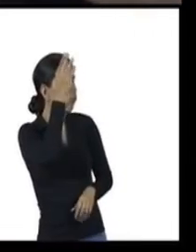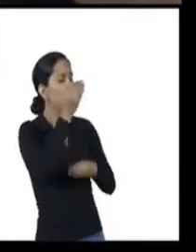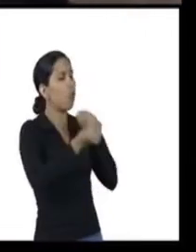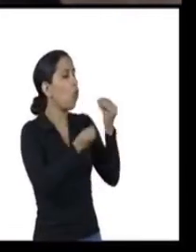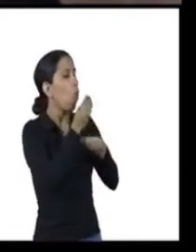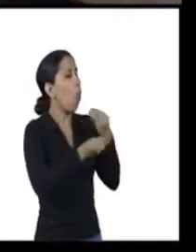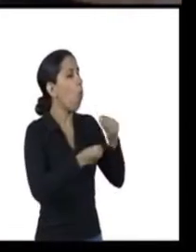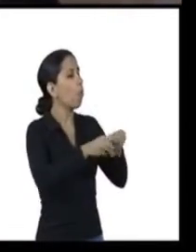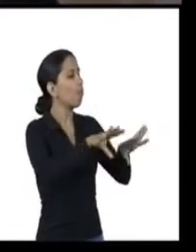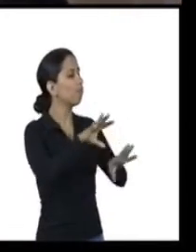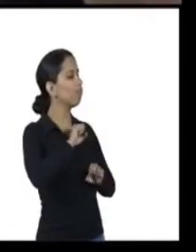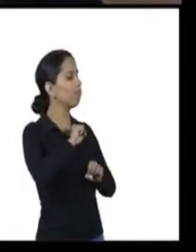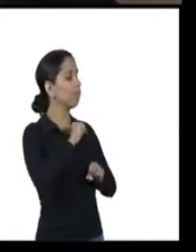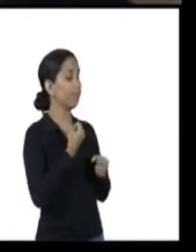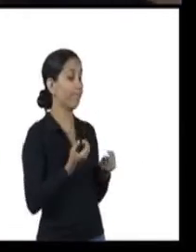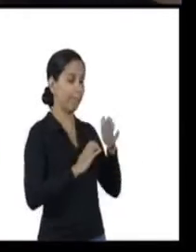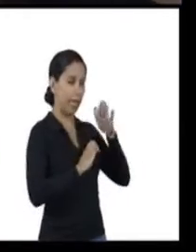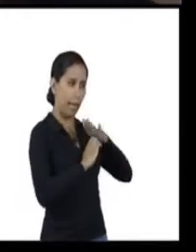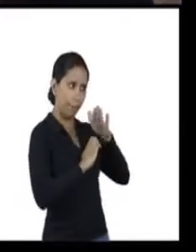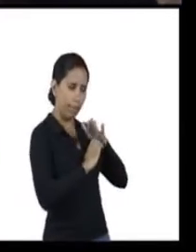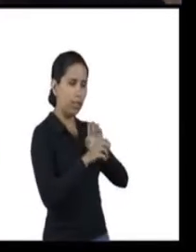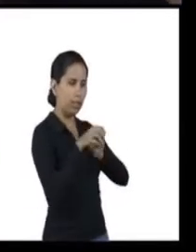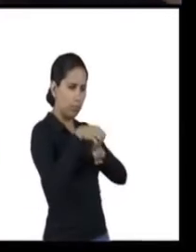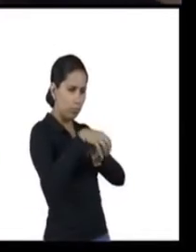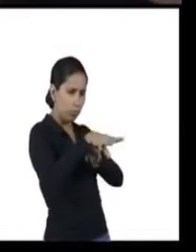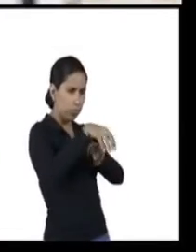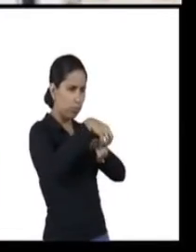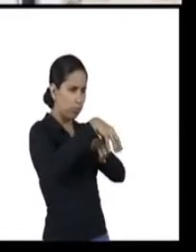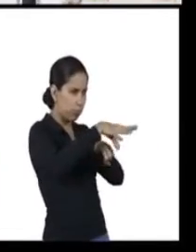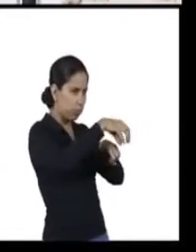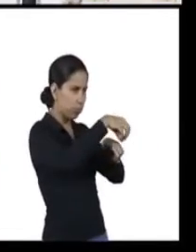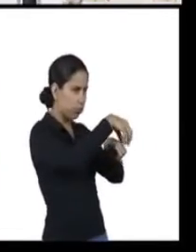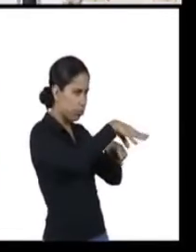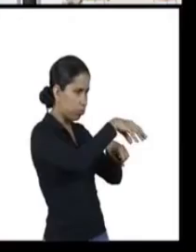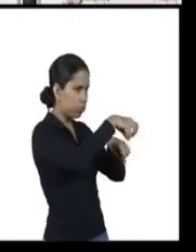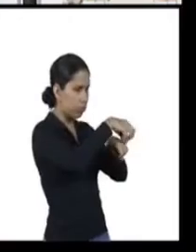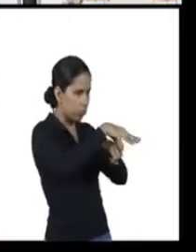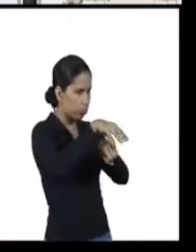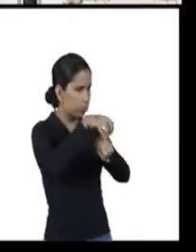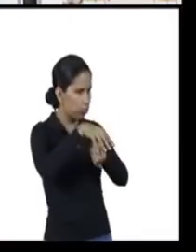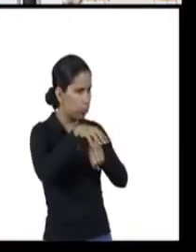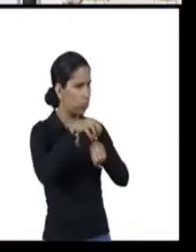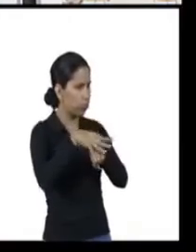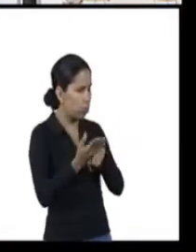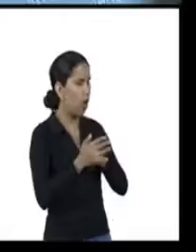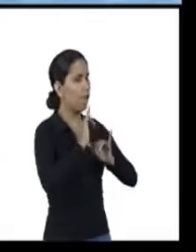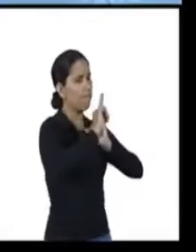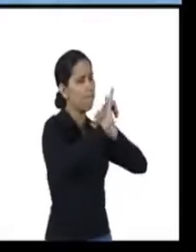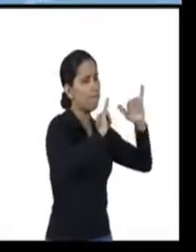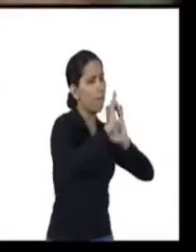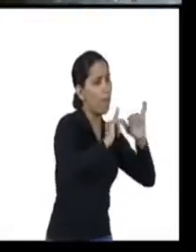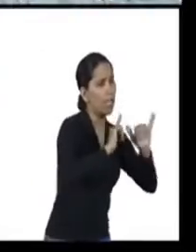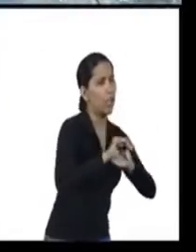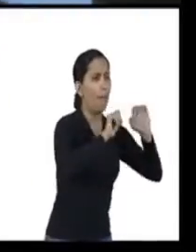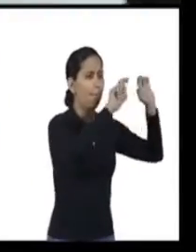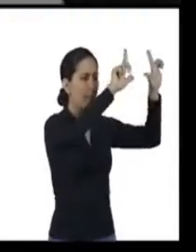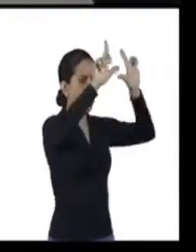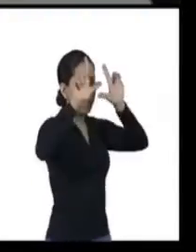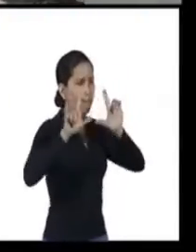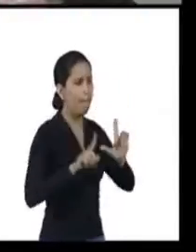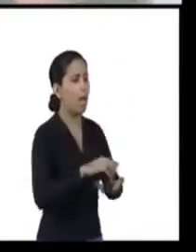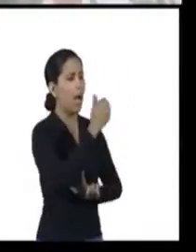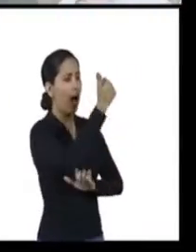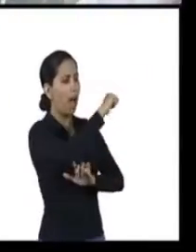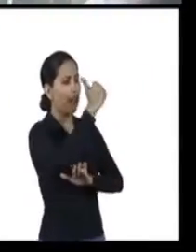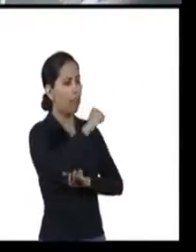própria empresa, ela repassa isso para os empregados, através de treinamentos, através de folders, através das análises